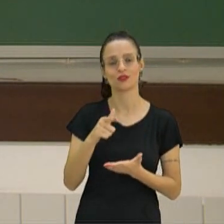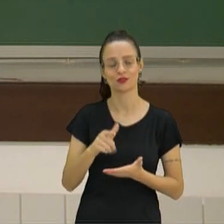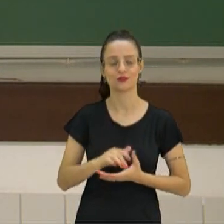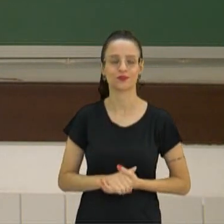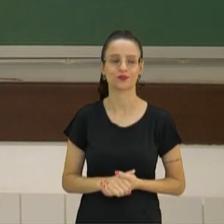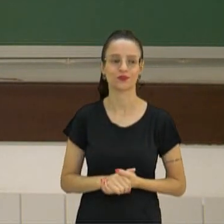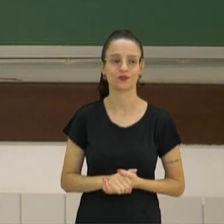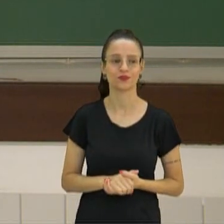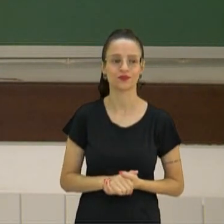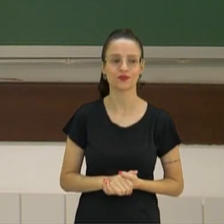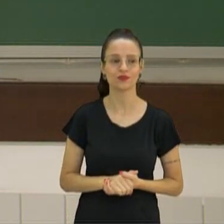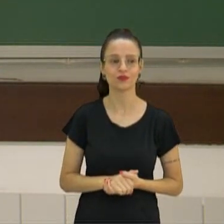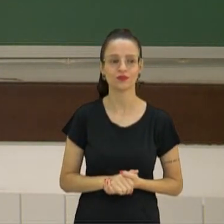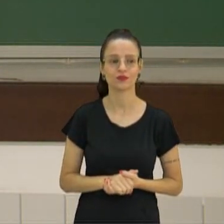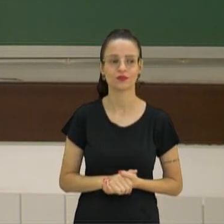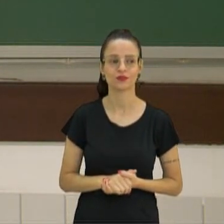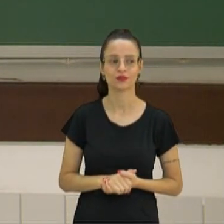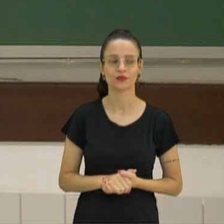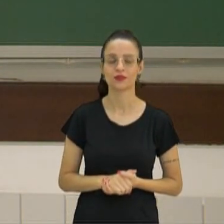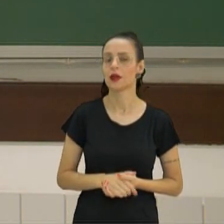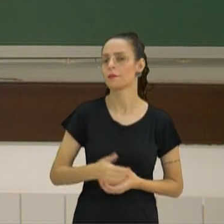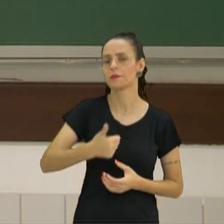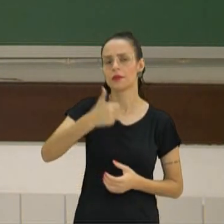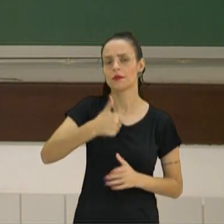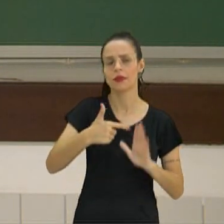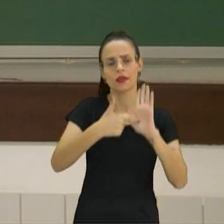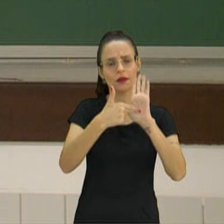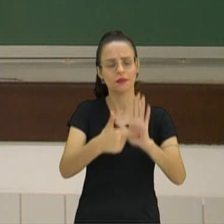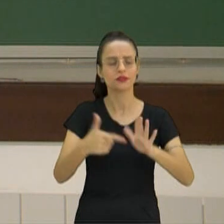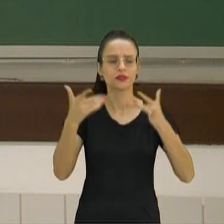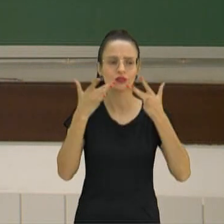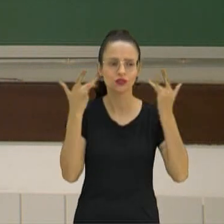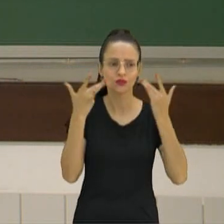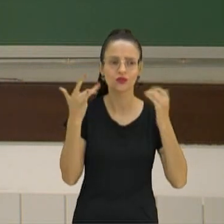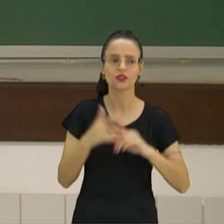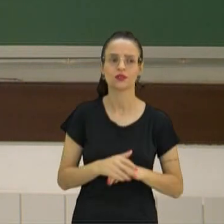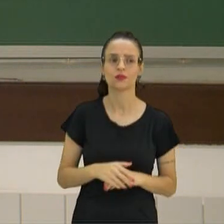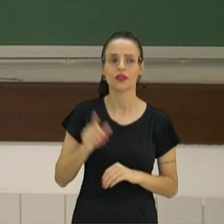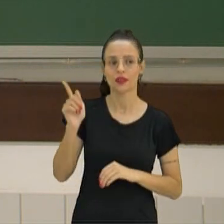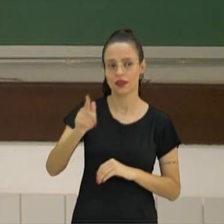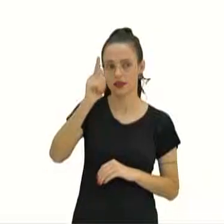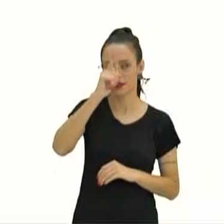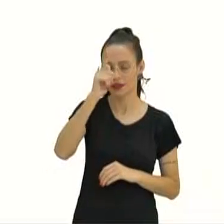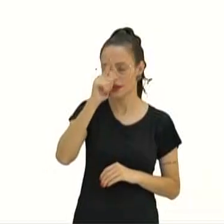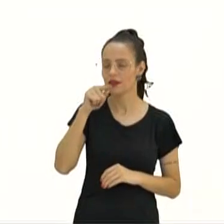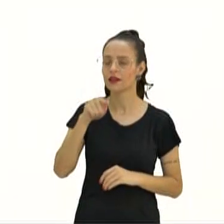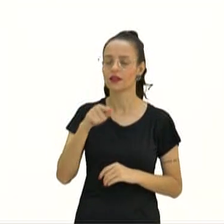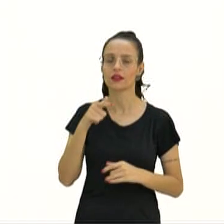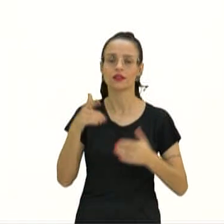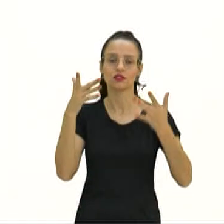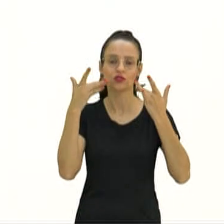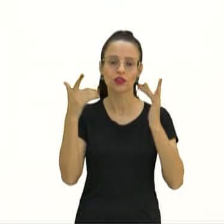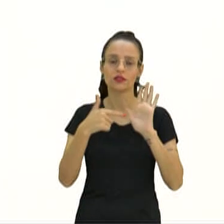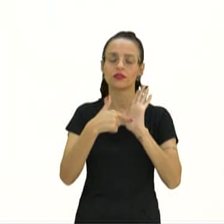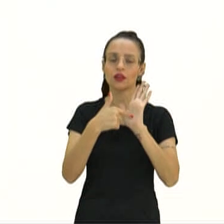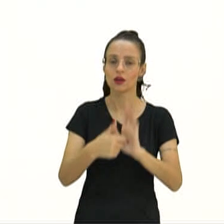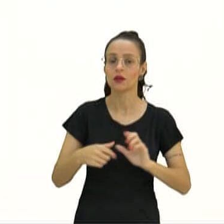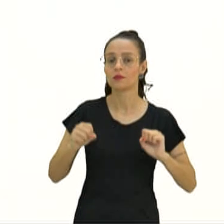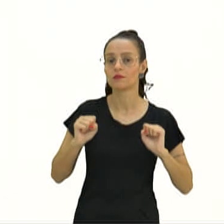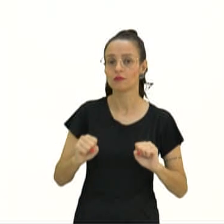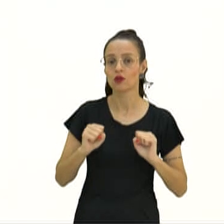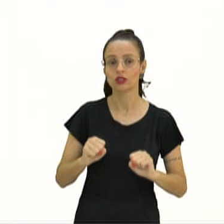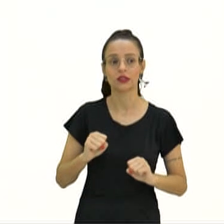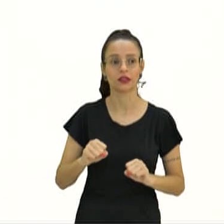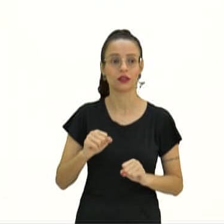carroça. E as primeiras encenações? Na Grécia, as encenações teatrais poderiam